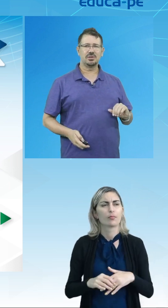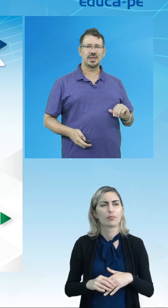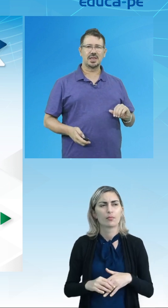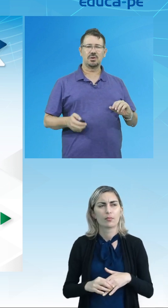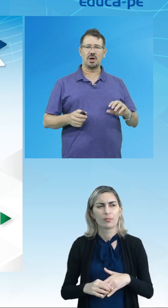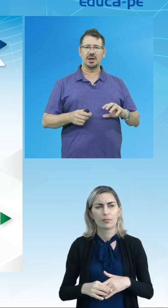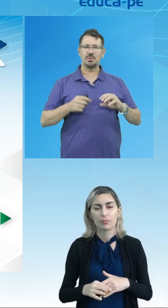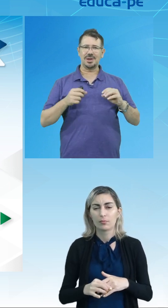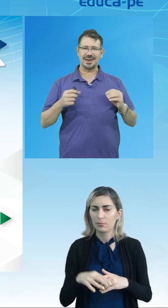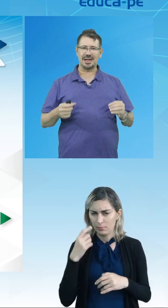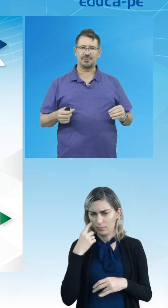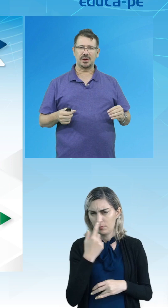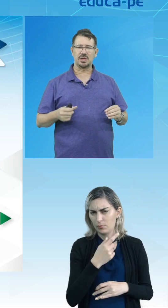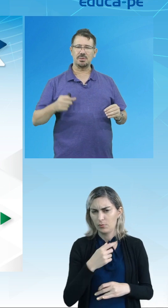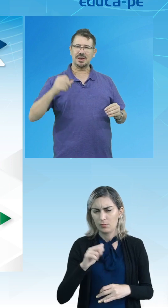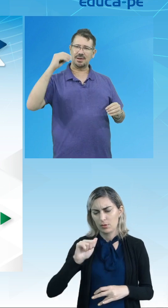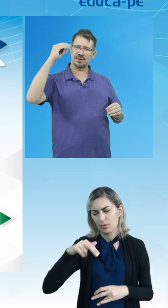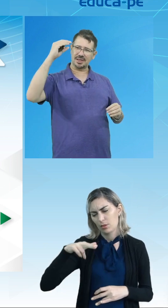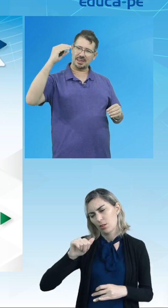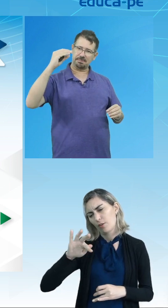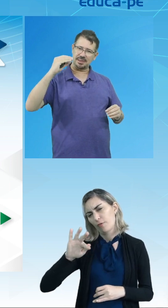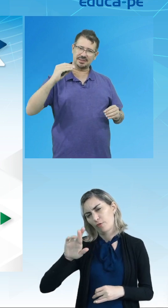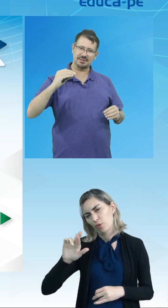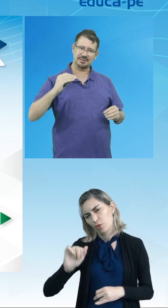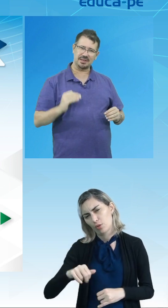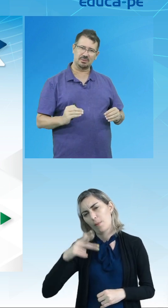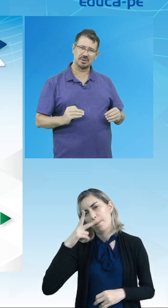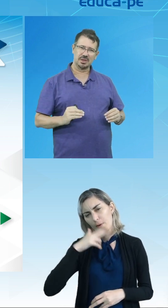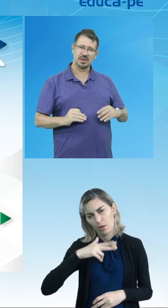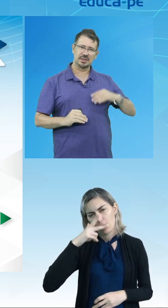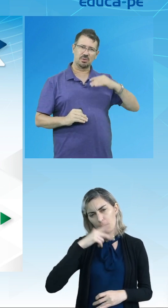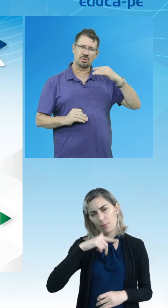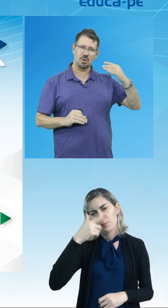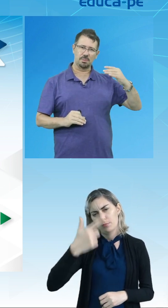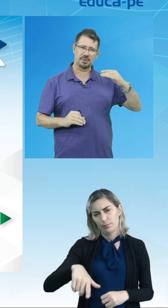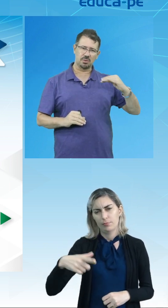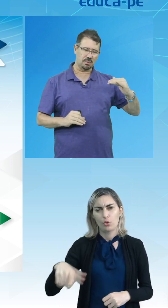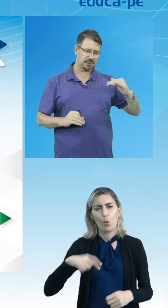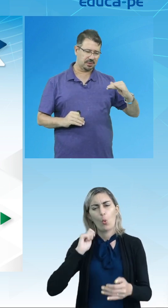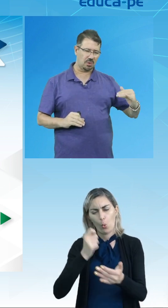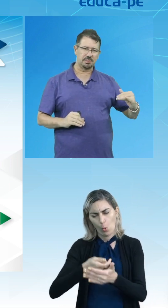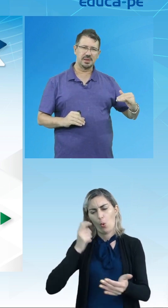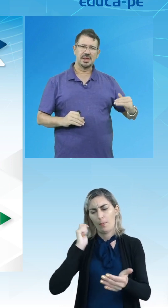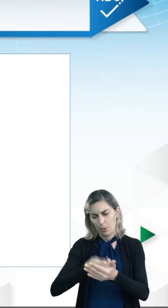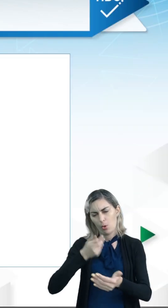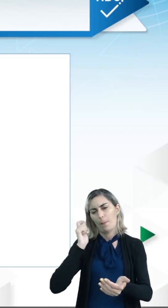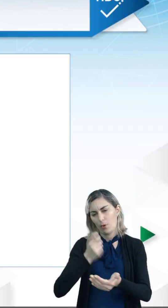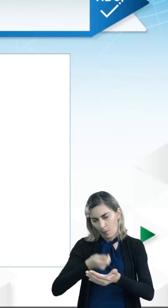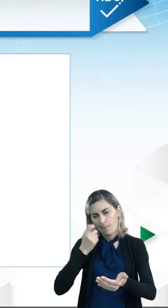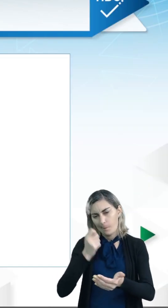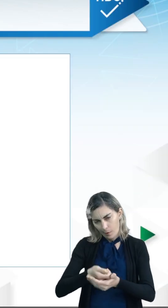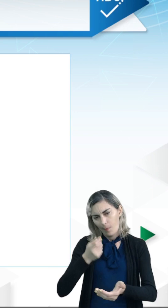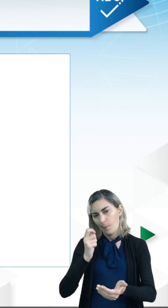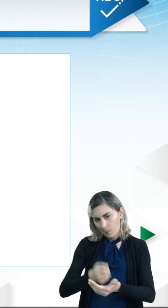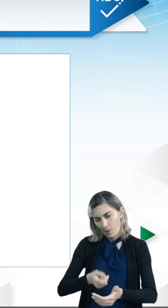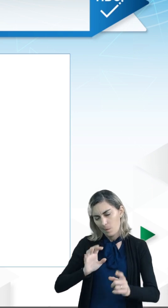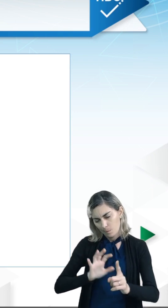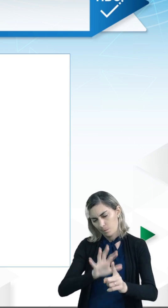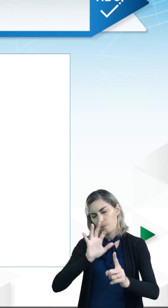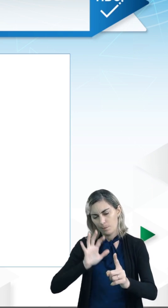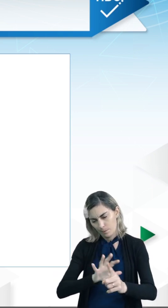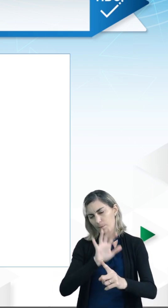Aqui eu tenho, olha, uma anáfora. O que é uma anáfora? Repetição. Então, compre, compre, compre. Esse comprar,